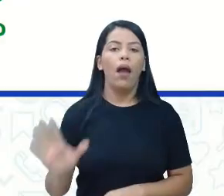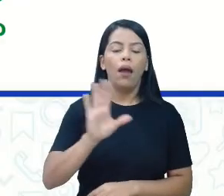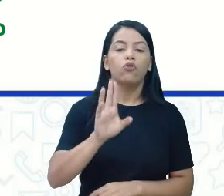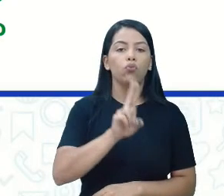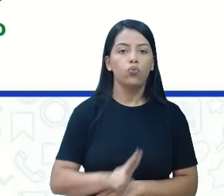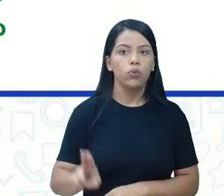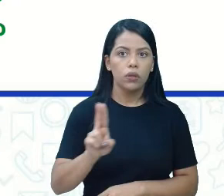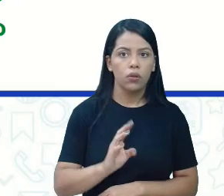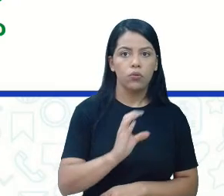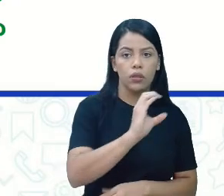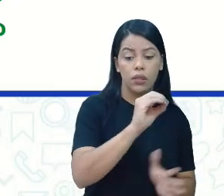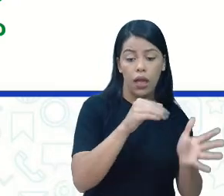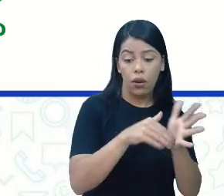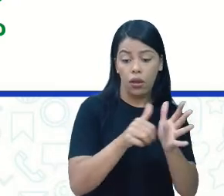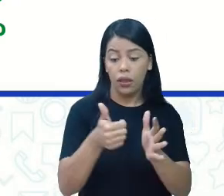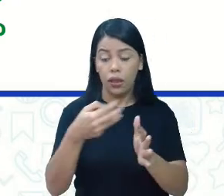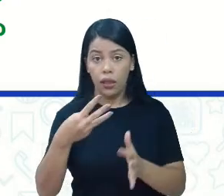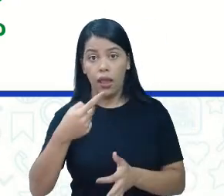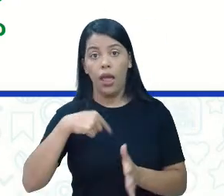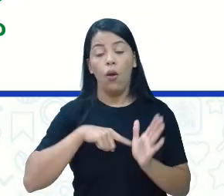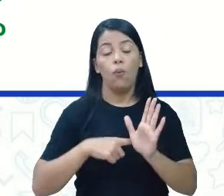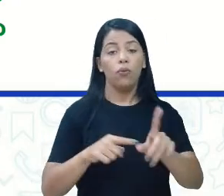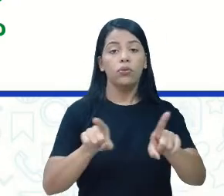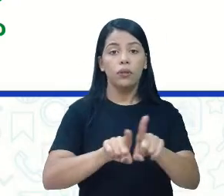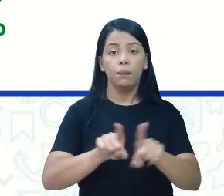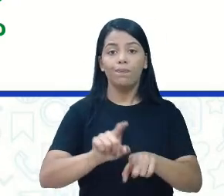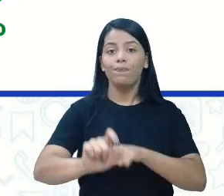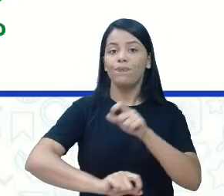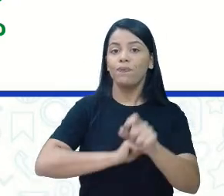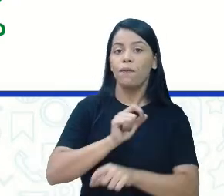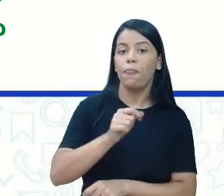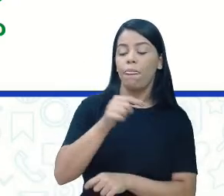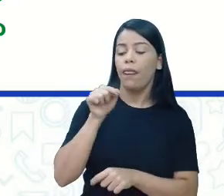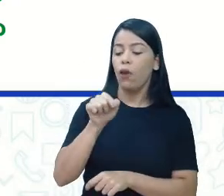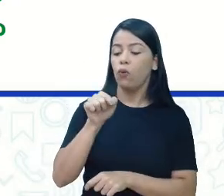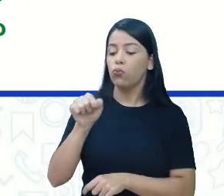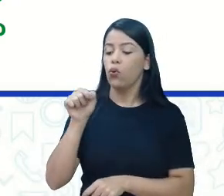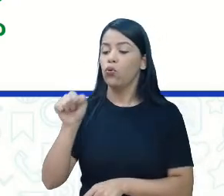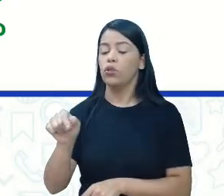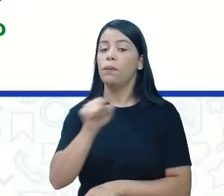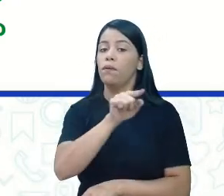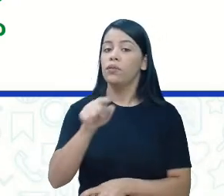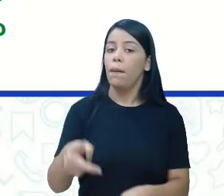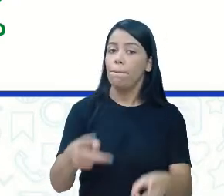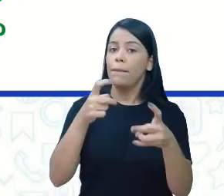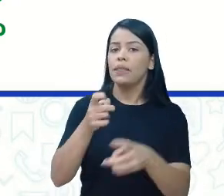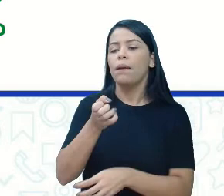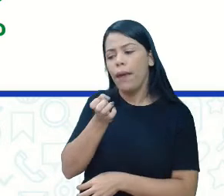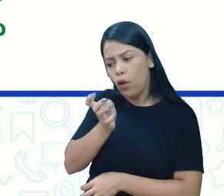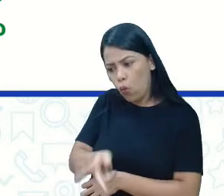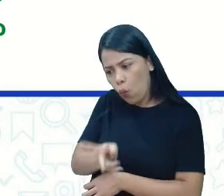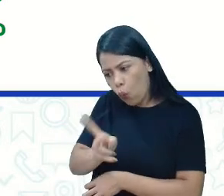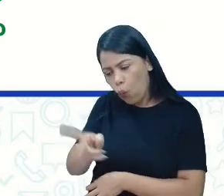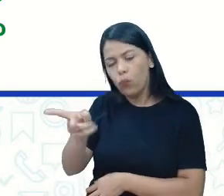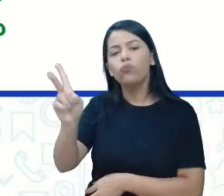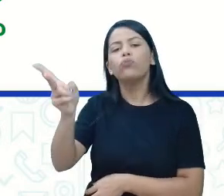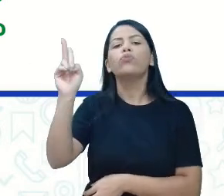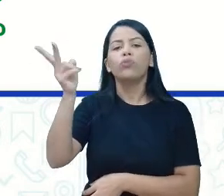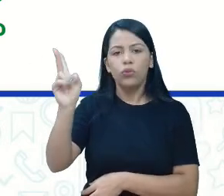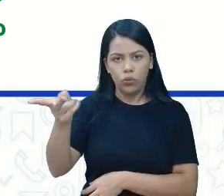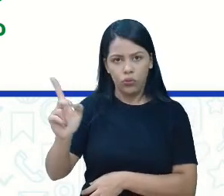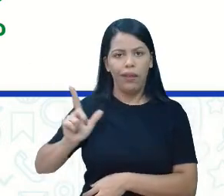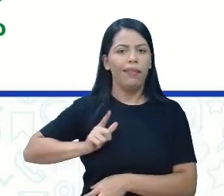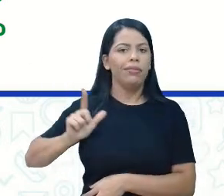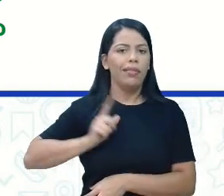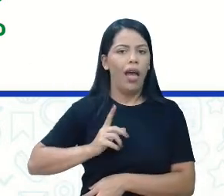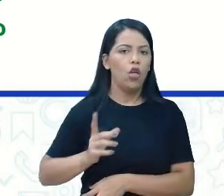0 a 13, eu coloquei até uma reticência para você observar que isso continua, né, que a gente tem aí essa sequência de números